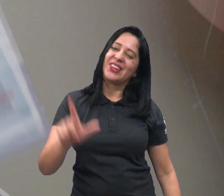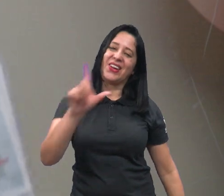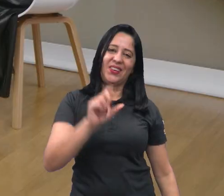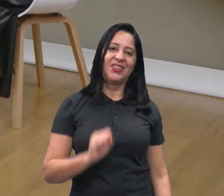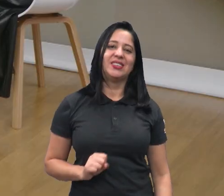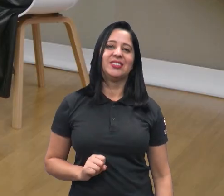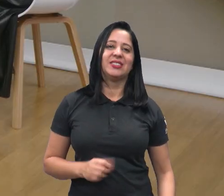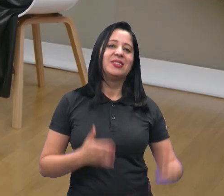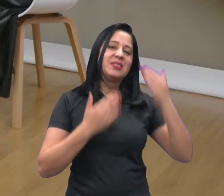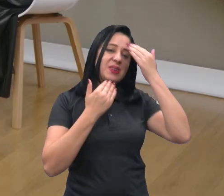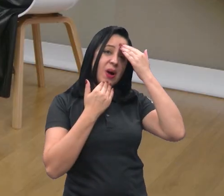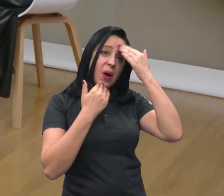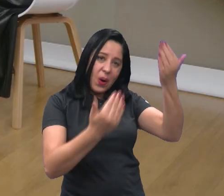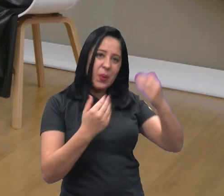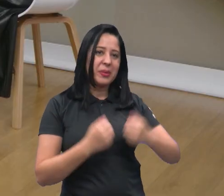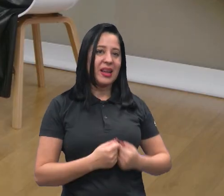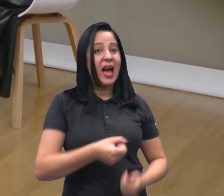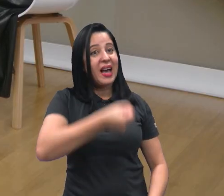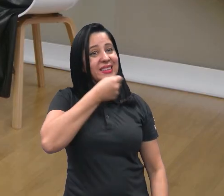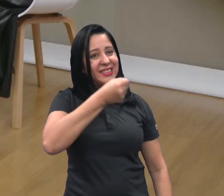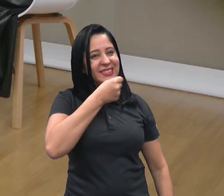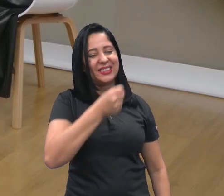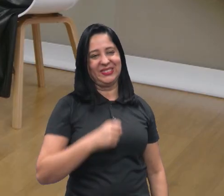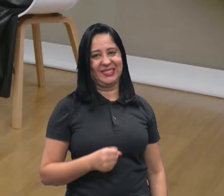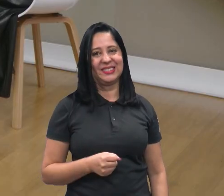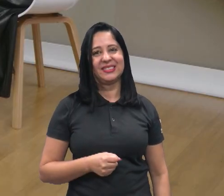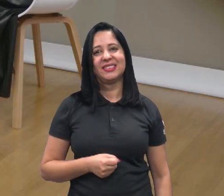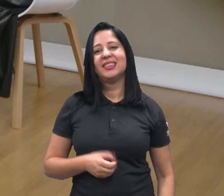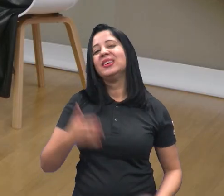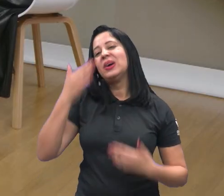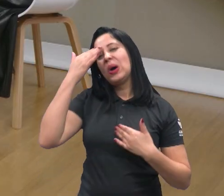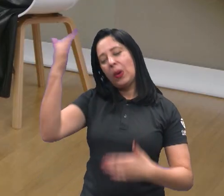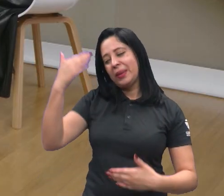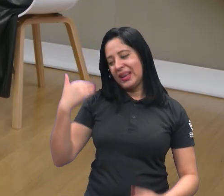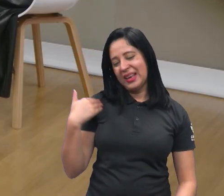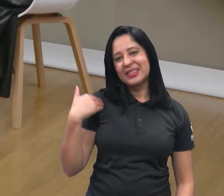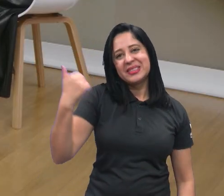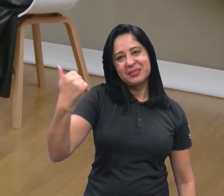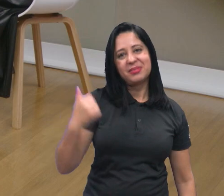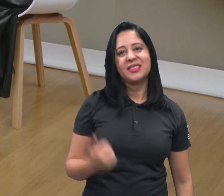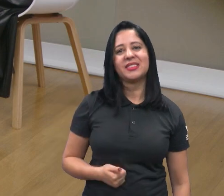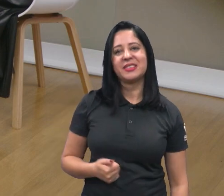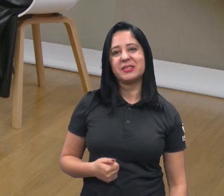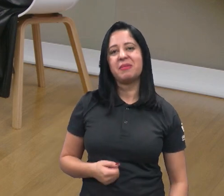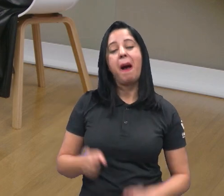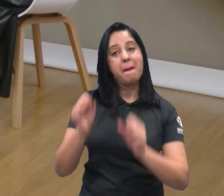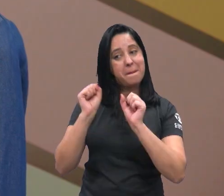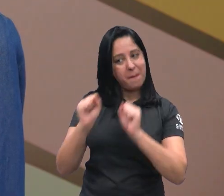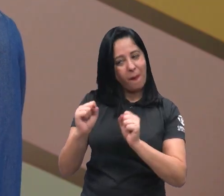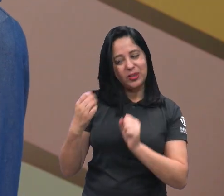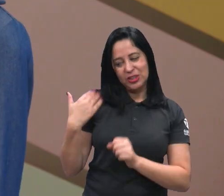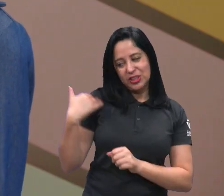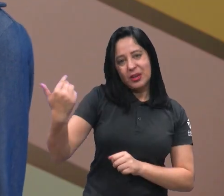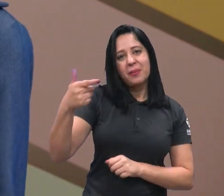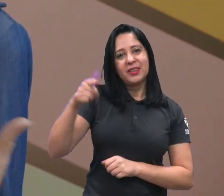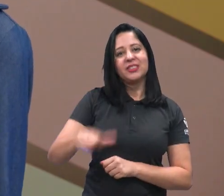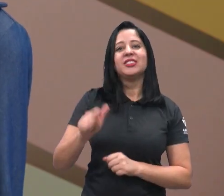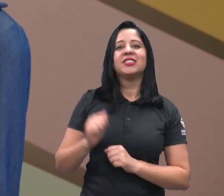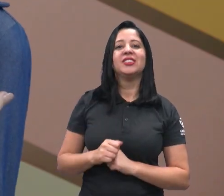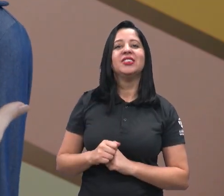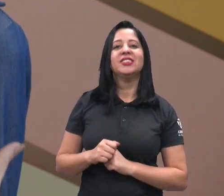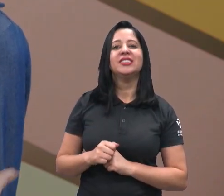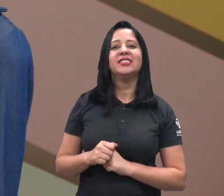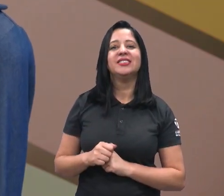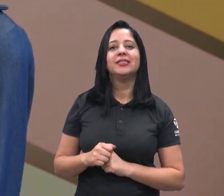Aline, muito obrigada pela participação, foi incrível. Obrigada a você pelo convite, estou à disposição. E vamos